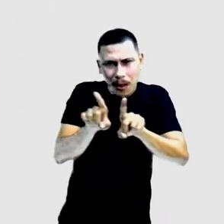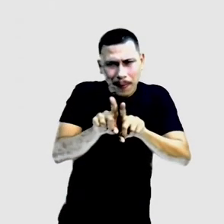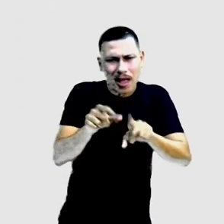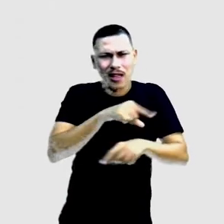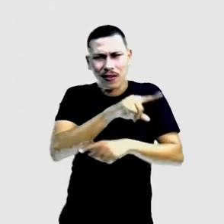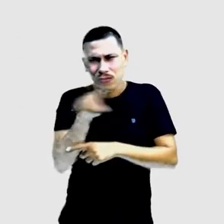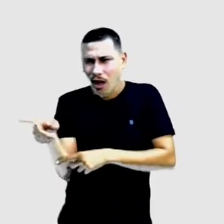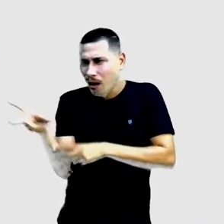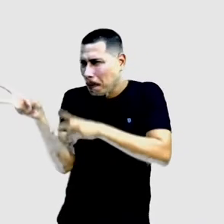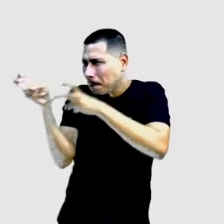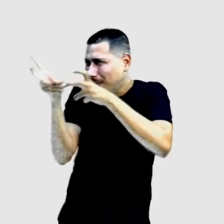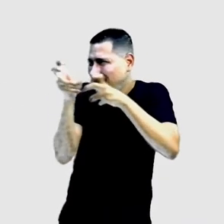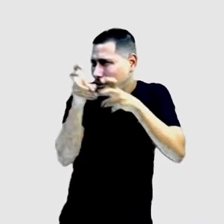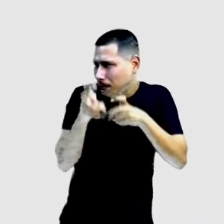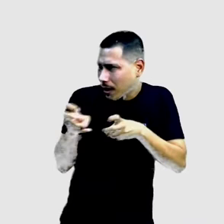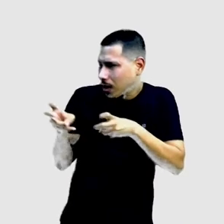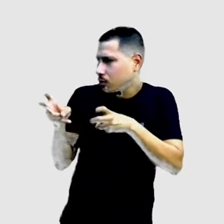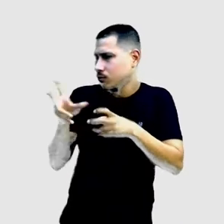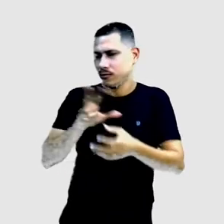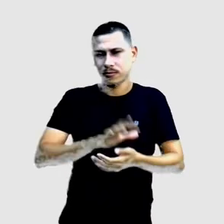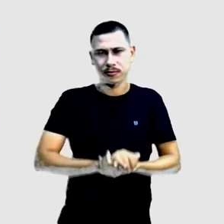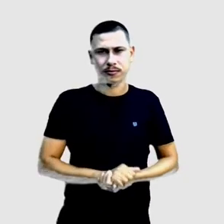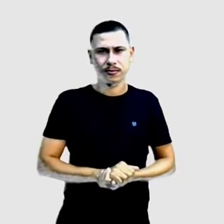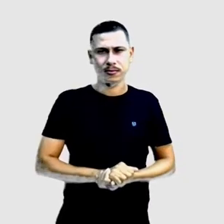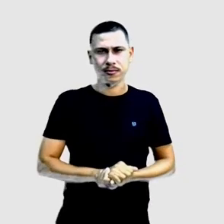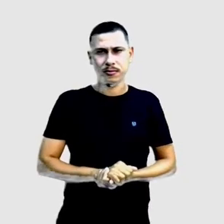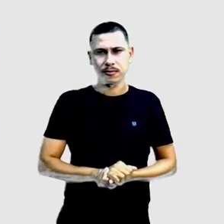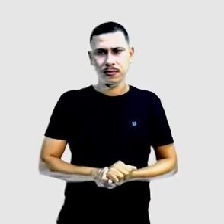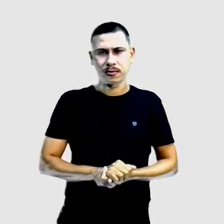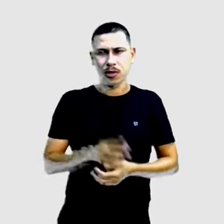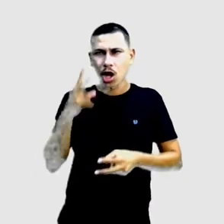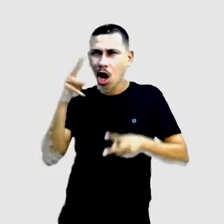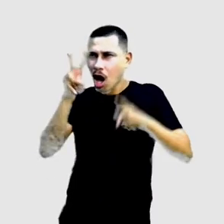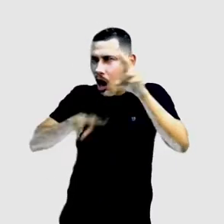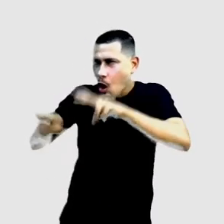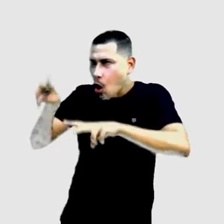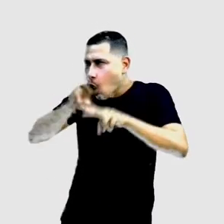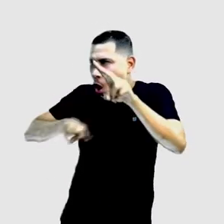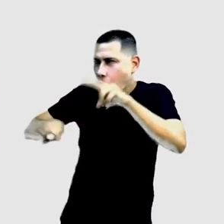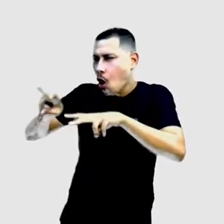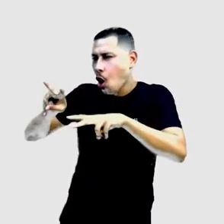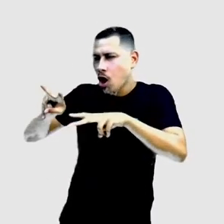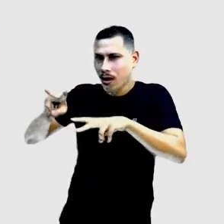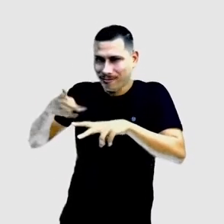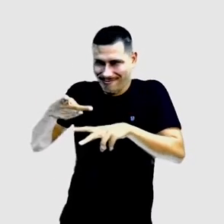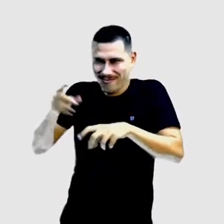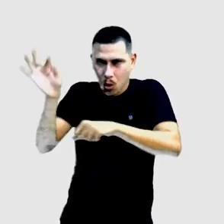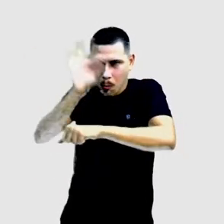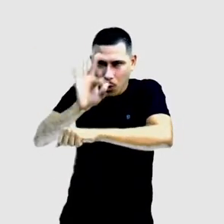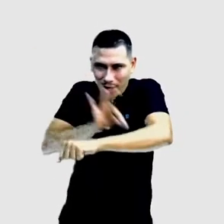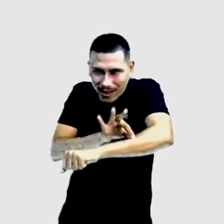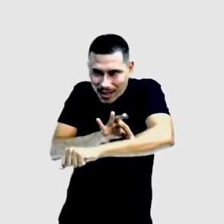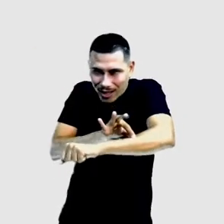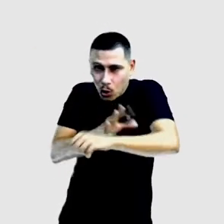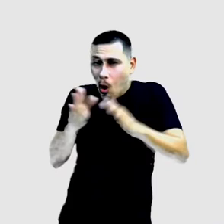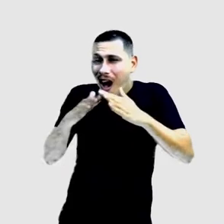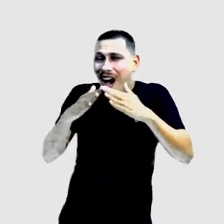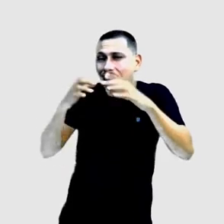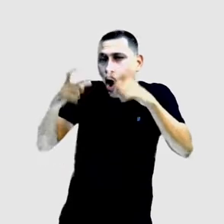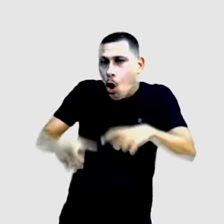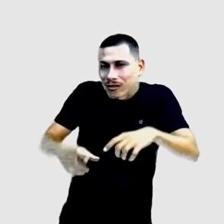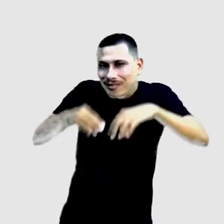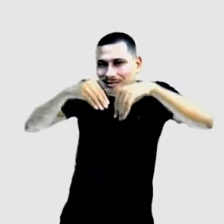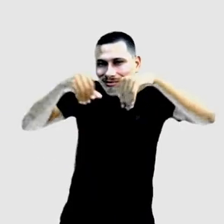que vocês estão visualizando aqui O que é bem achatadinho que geralmente ele fica o que ele gosta muito de casa né de